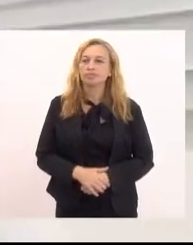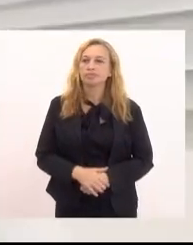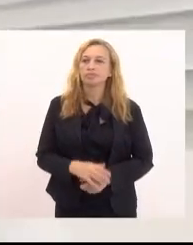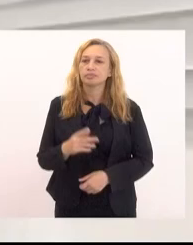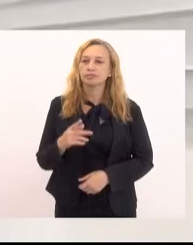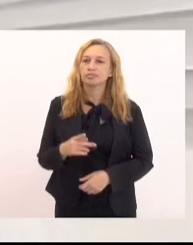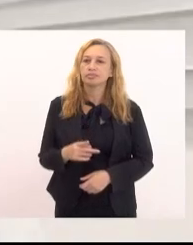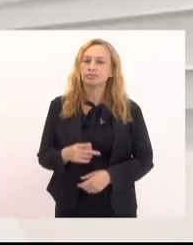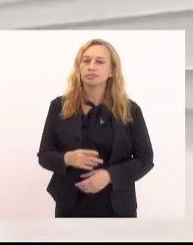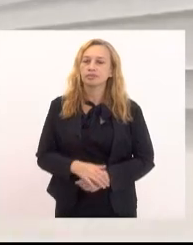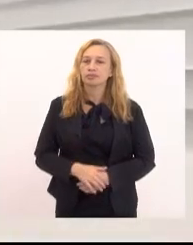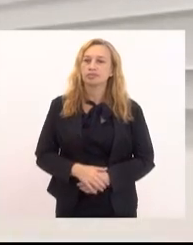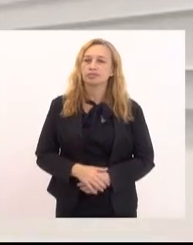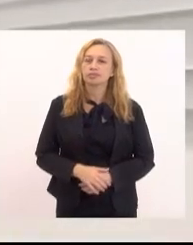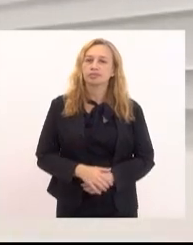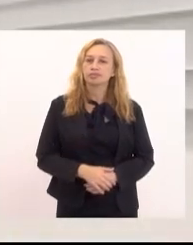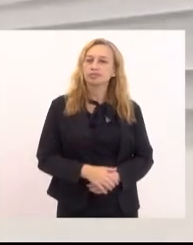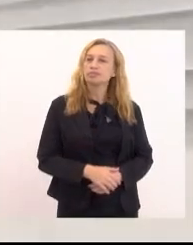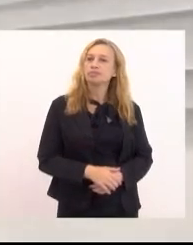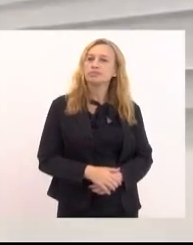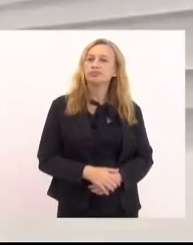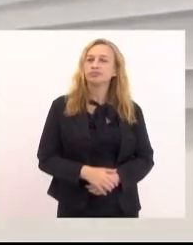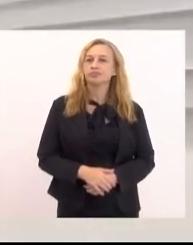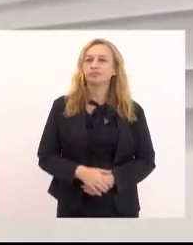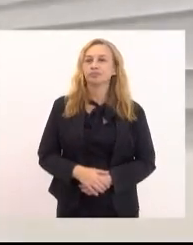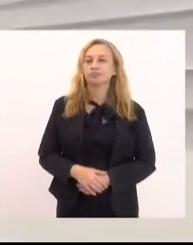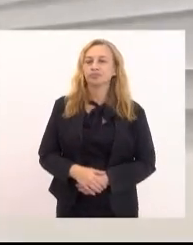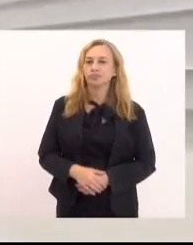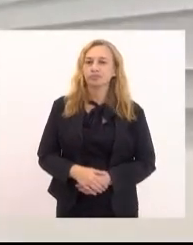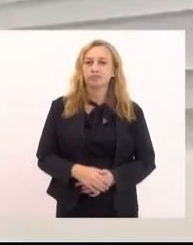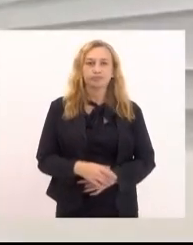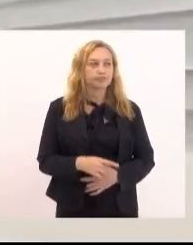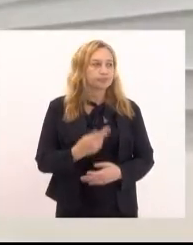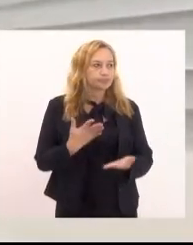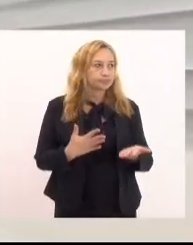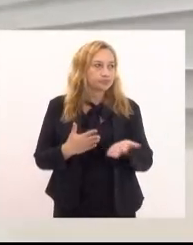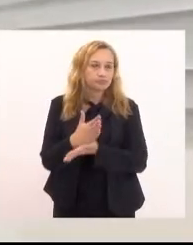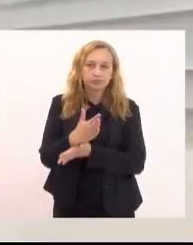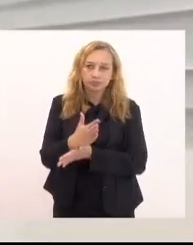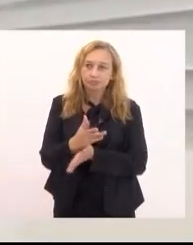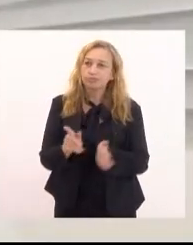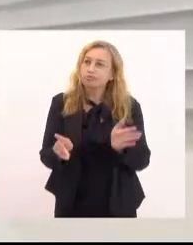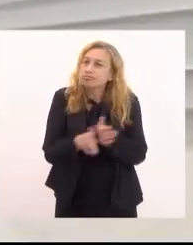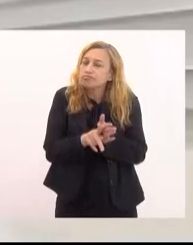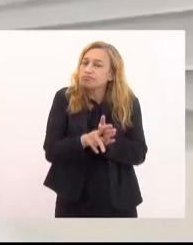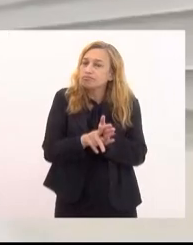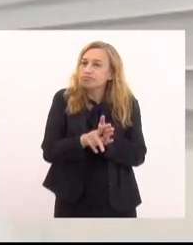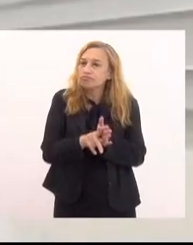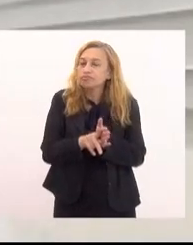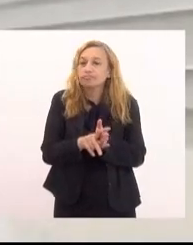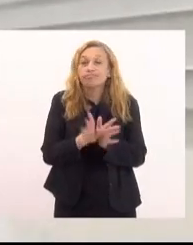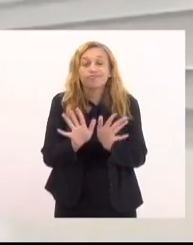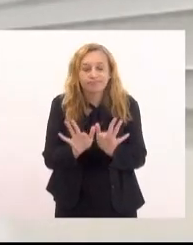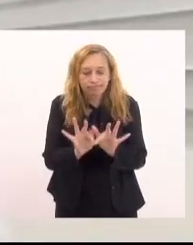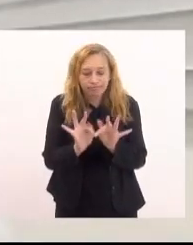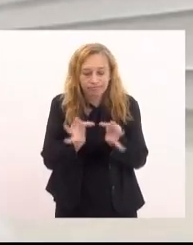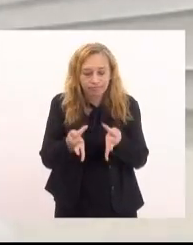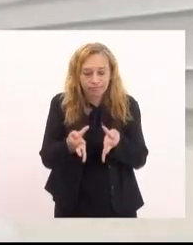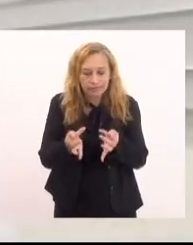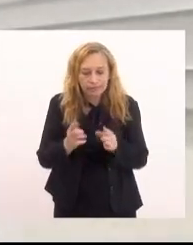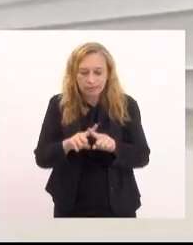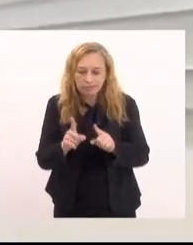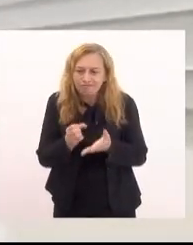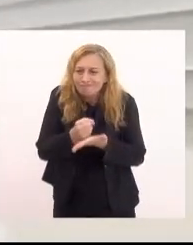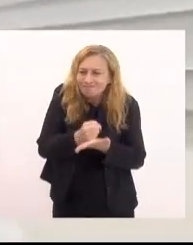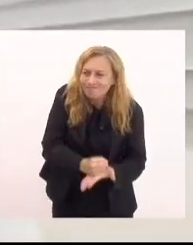e todas aqui. E trago para apreciação e aprovação um projeto muito simples, mas que tem um